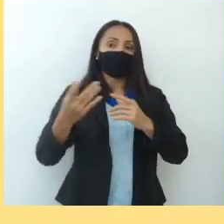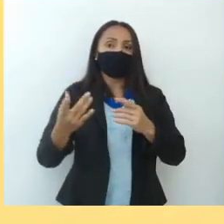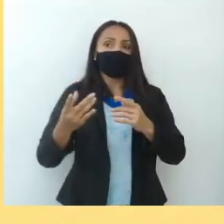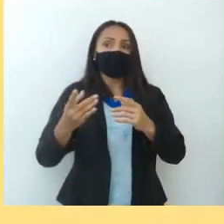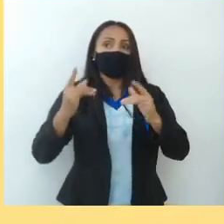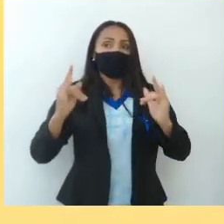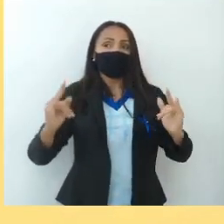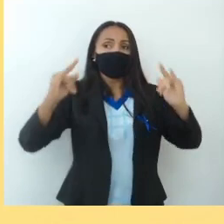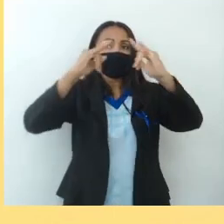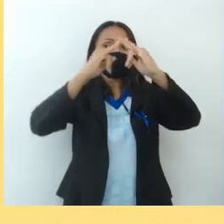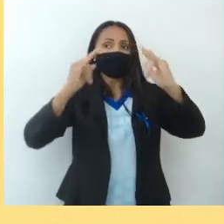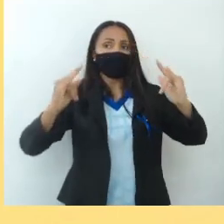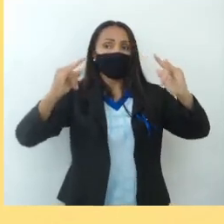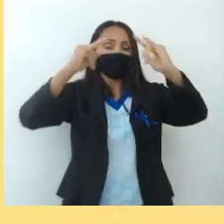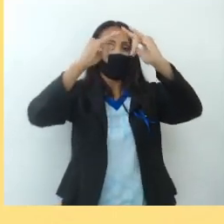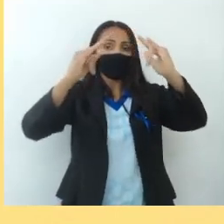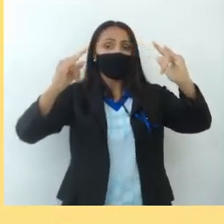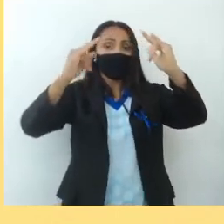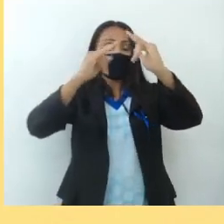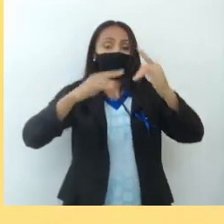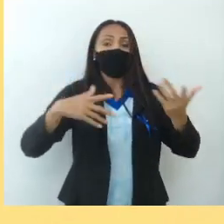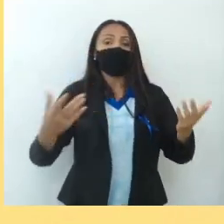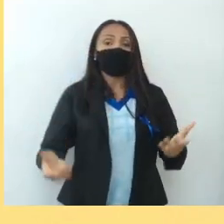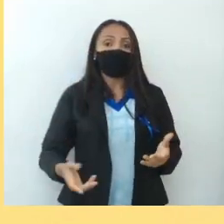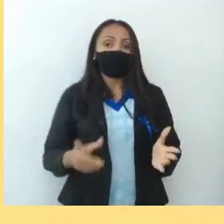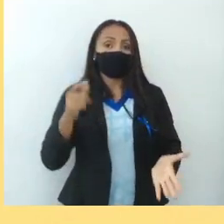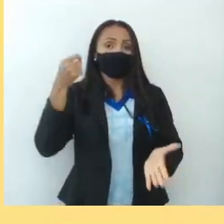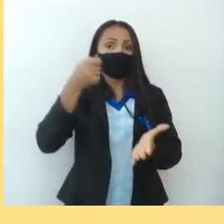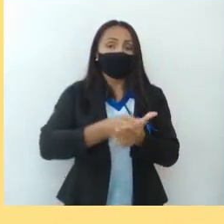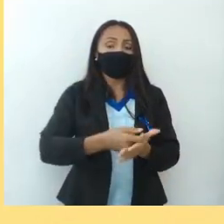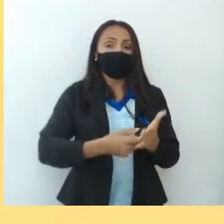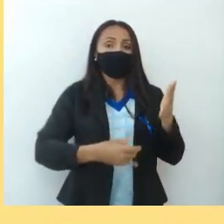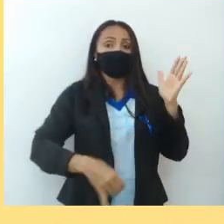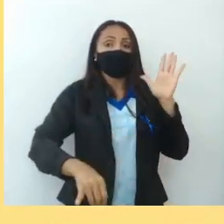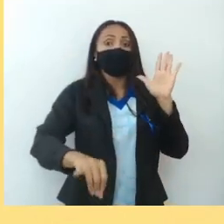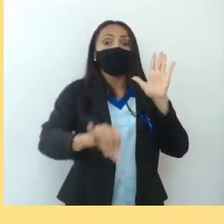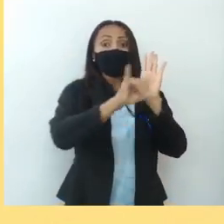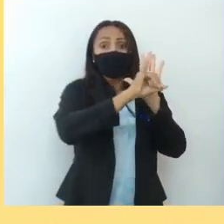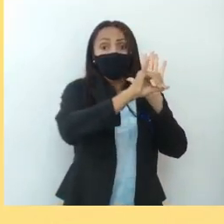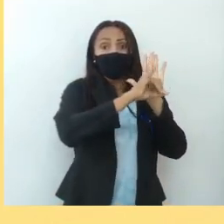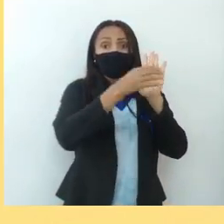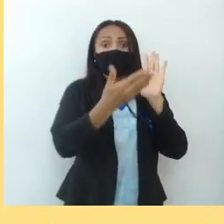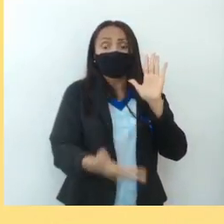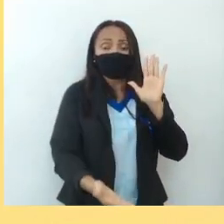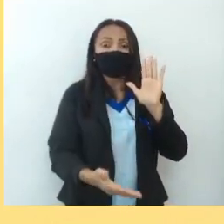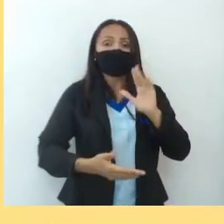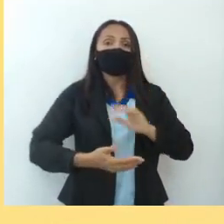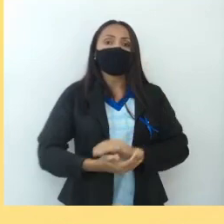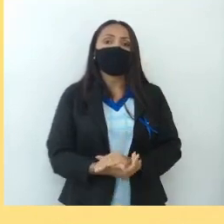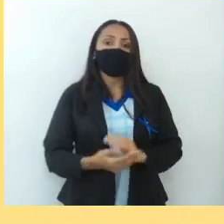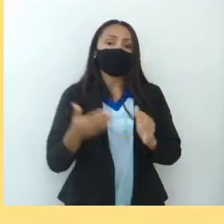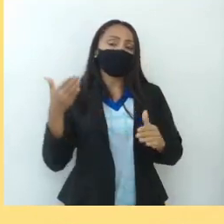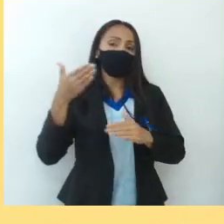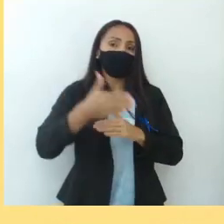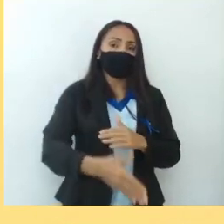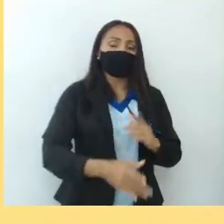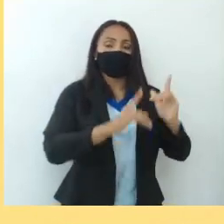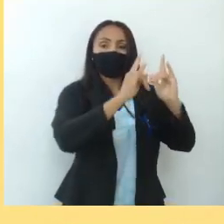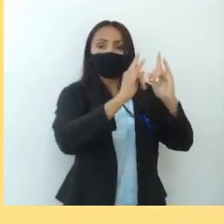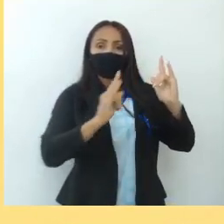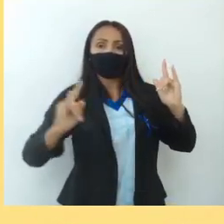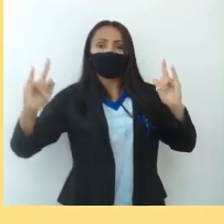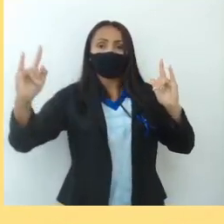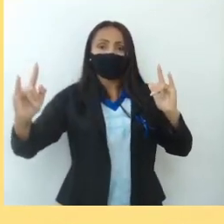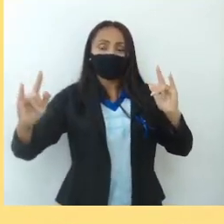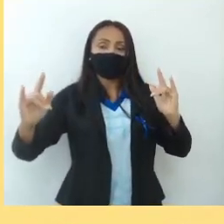esses impostos, os atrasos. Mas com o passar do tempo, com a modernidade, com o acesso à ponte, esse arco